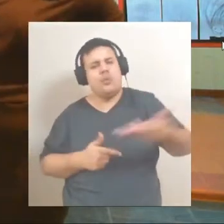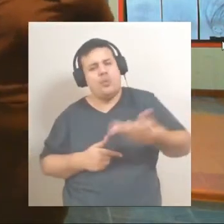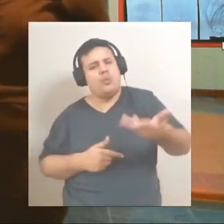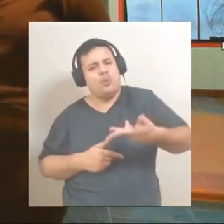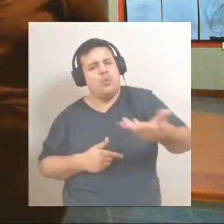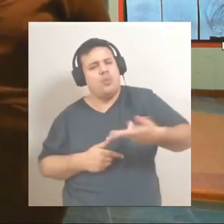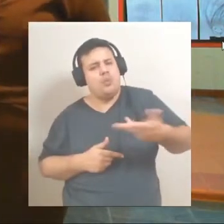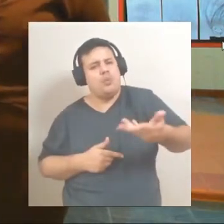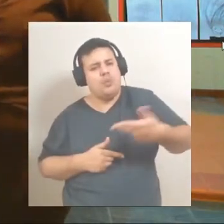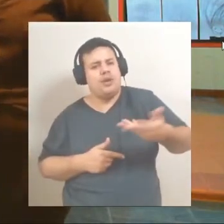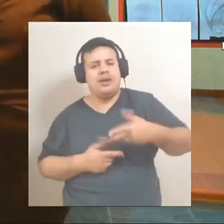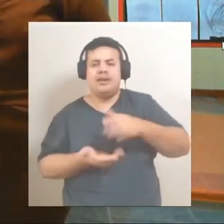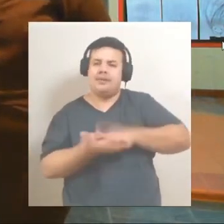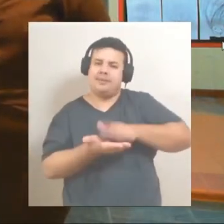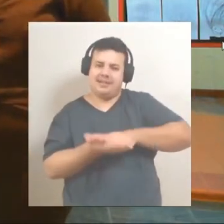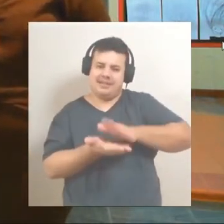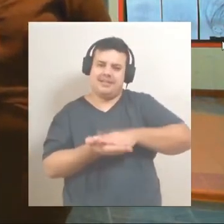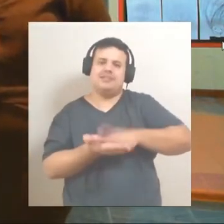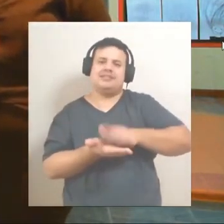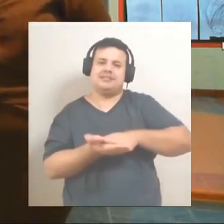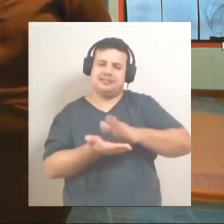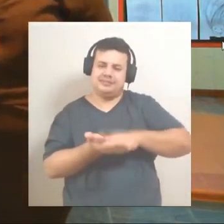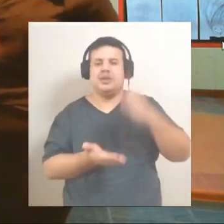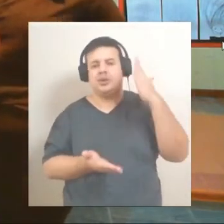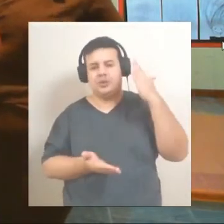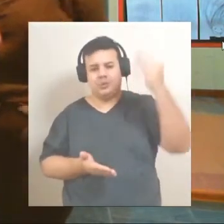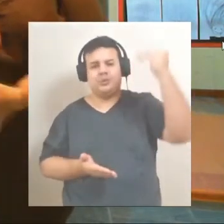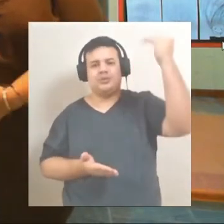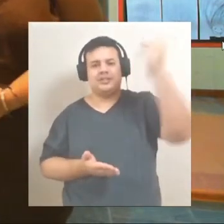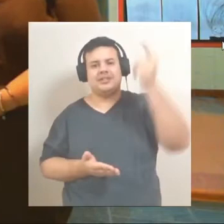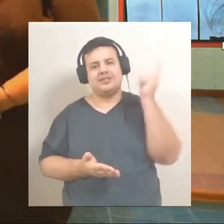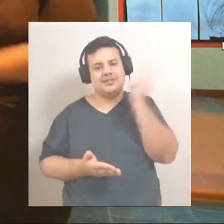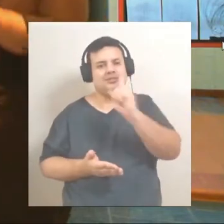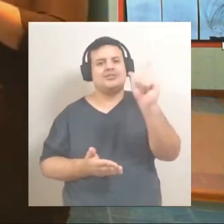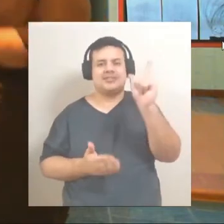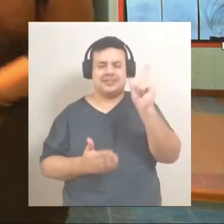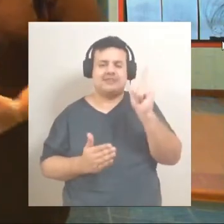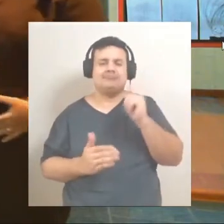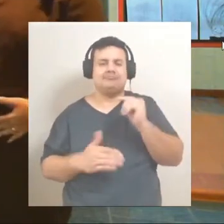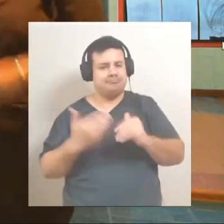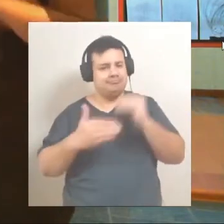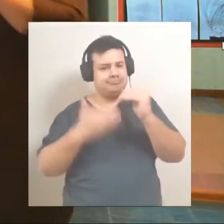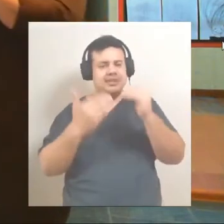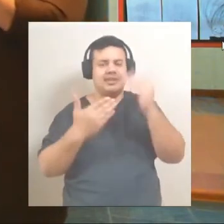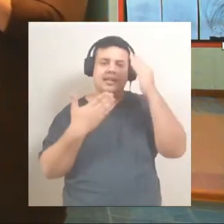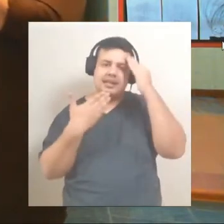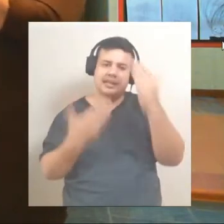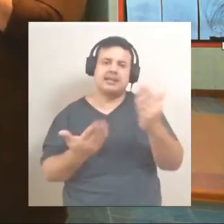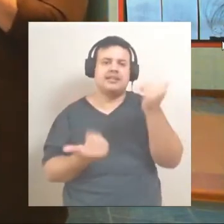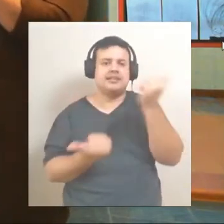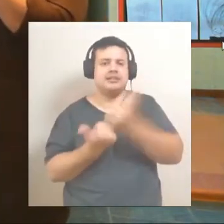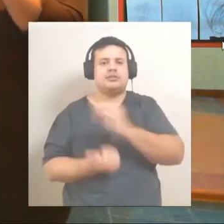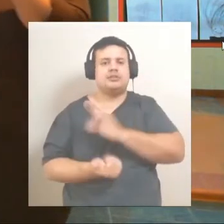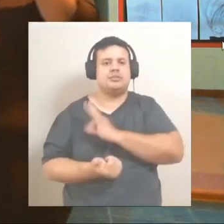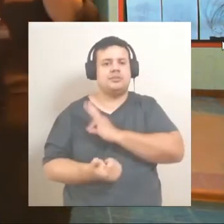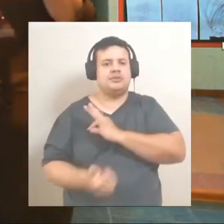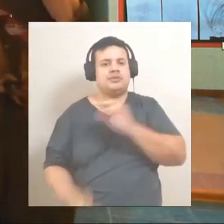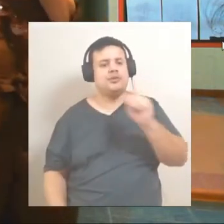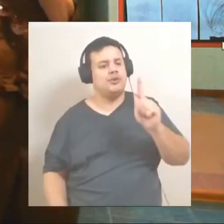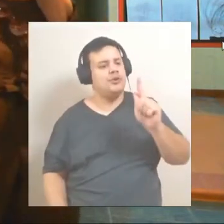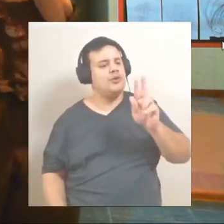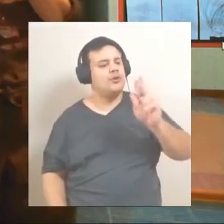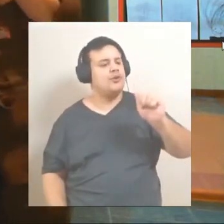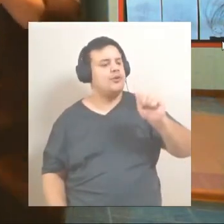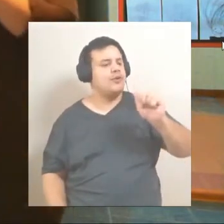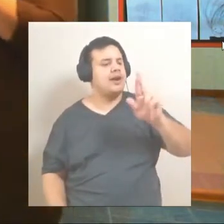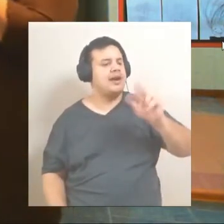Parabéns, parabéns, sucesso para você nessa empreitada. Agradecer também ao nosso subprefeito Guaraci e ao subprefeito Serginho, porque eu